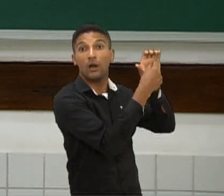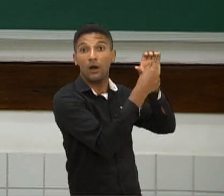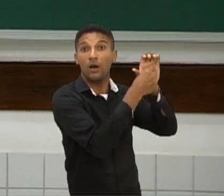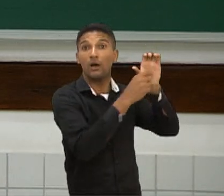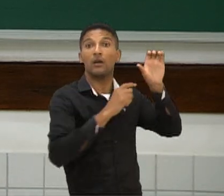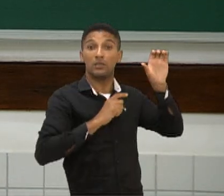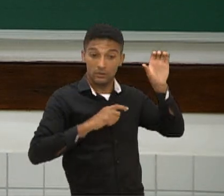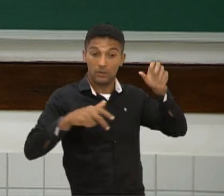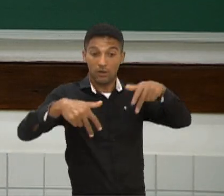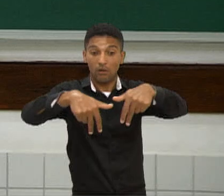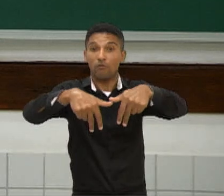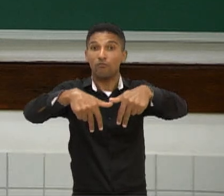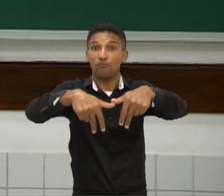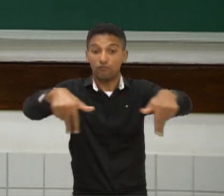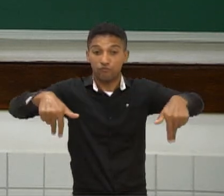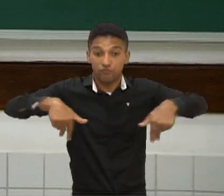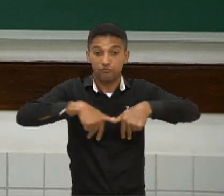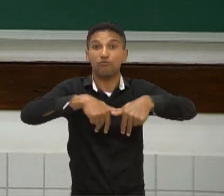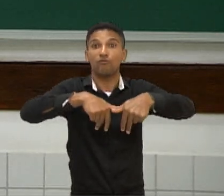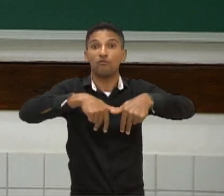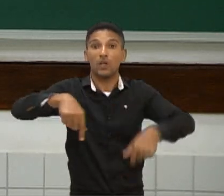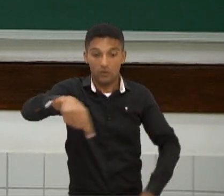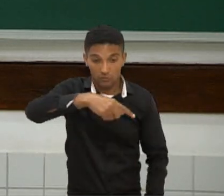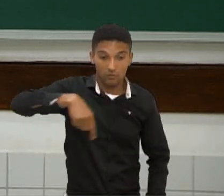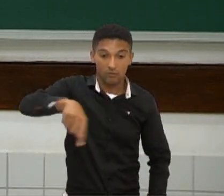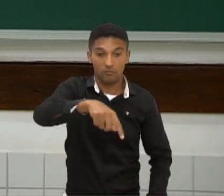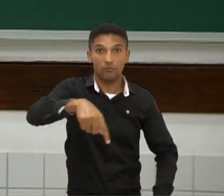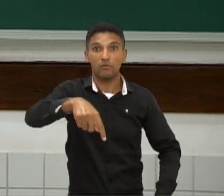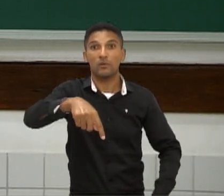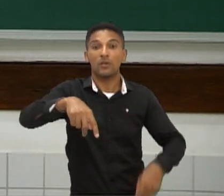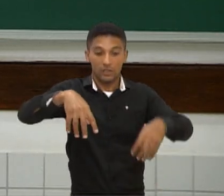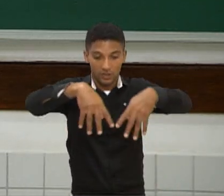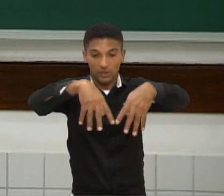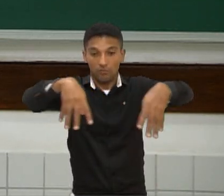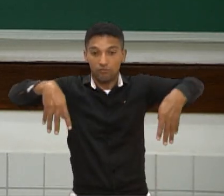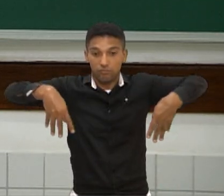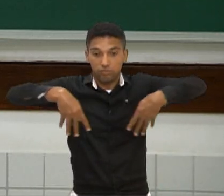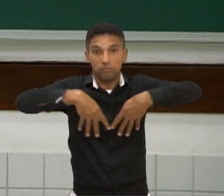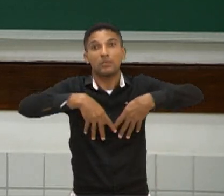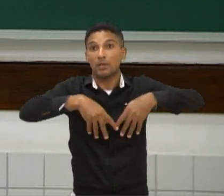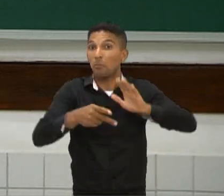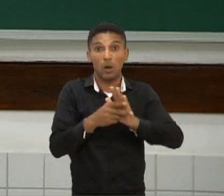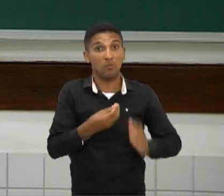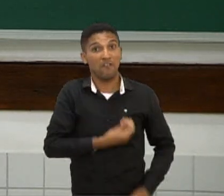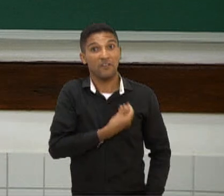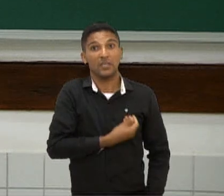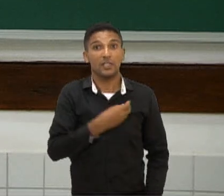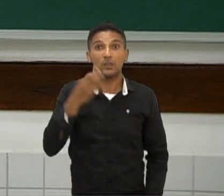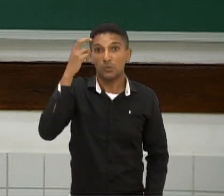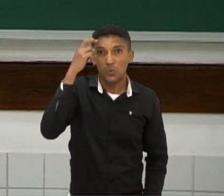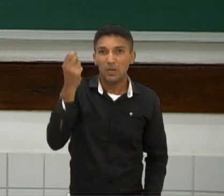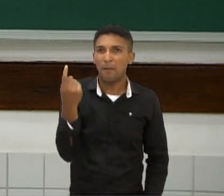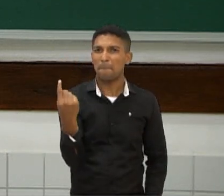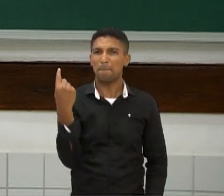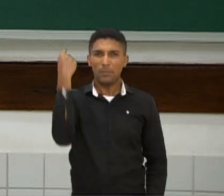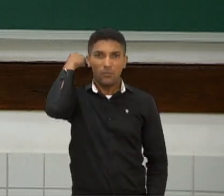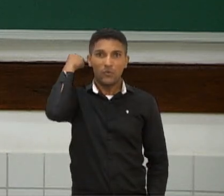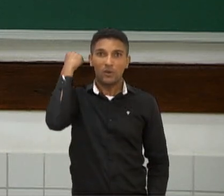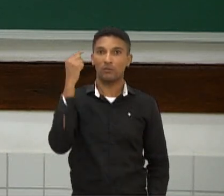já faziam rodas e que essas rodas de alguma forma participavam da vida deles, né, da cultura